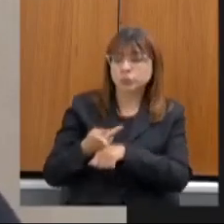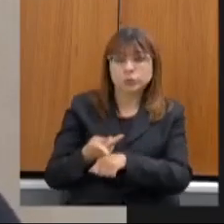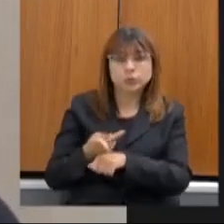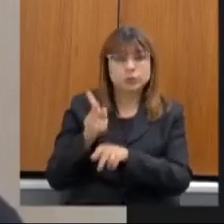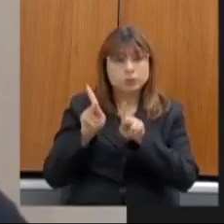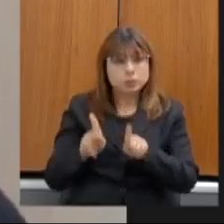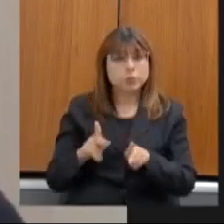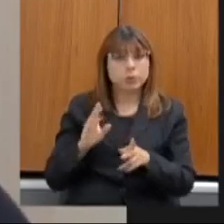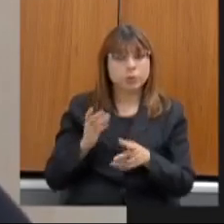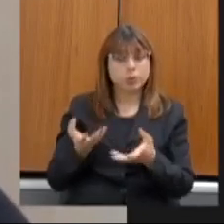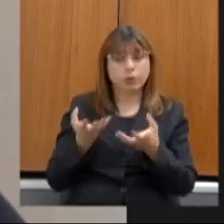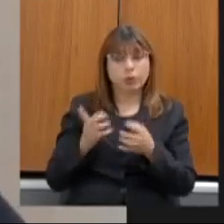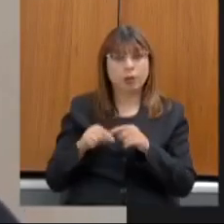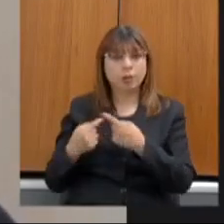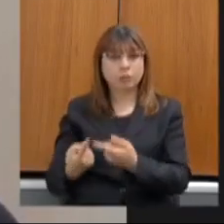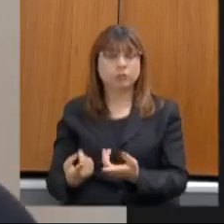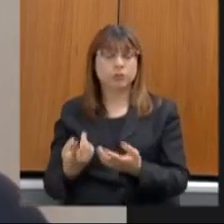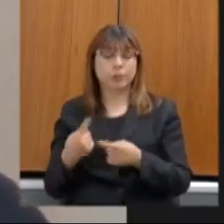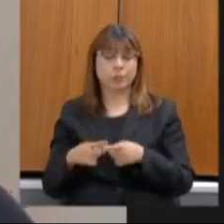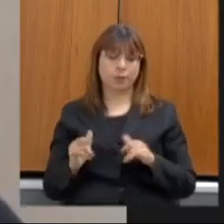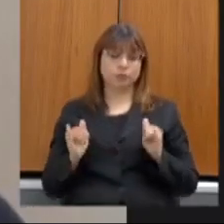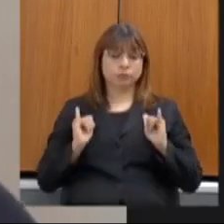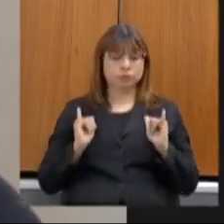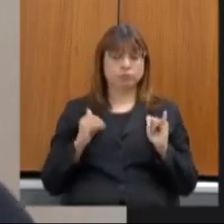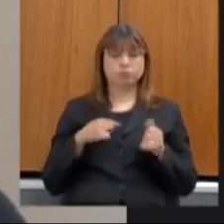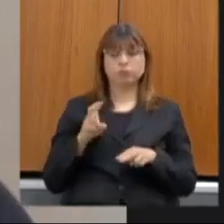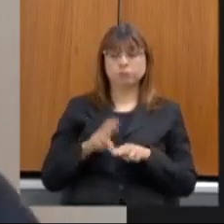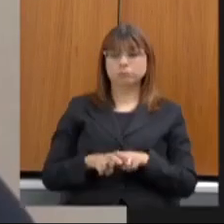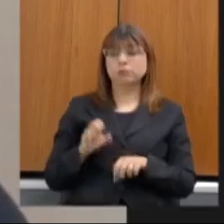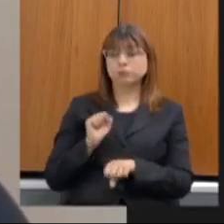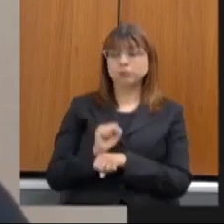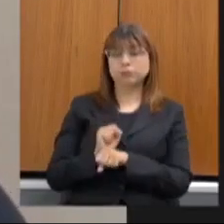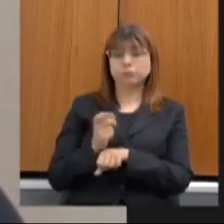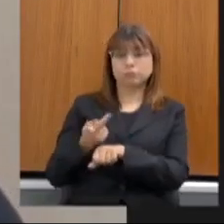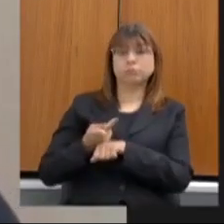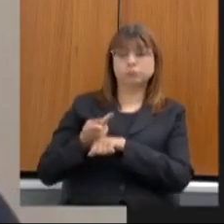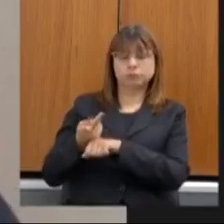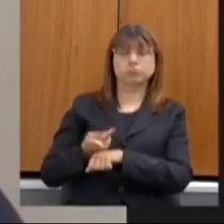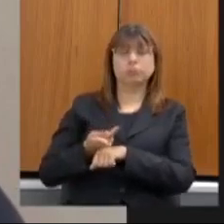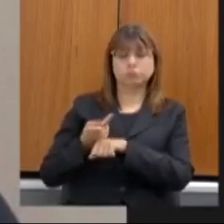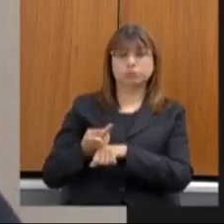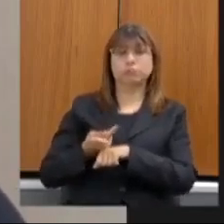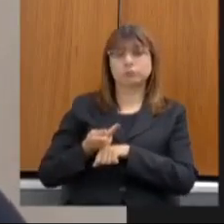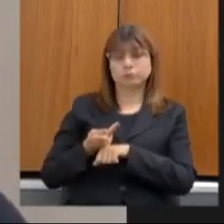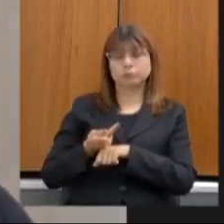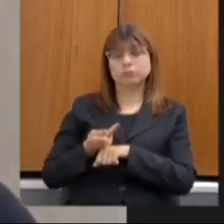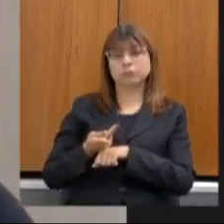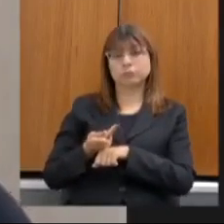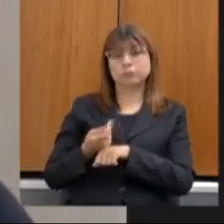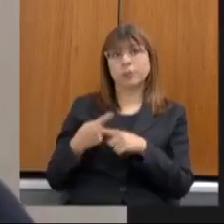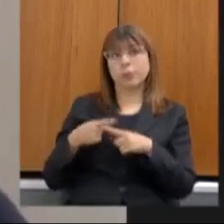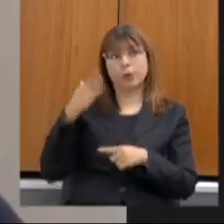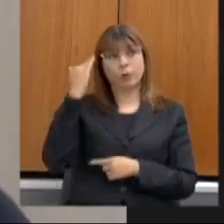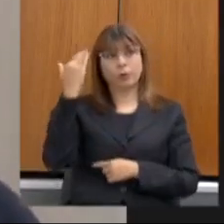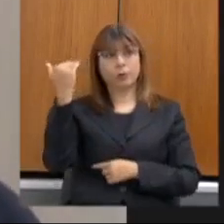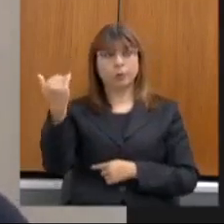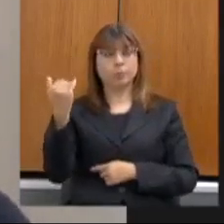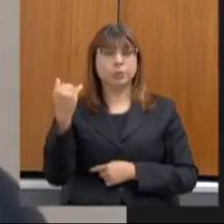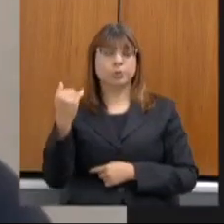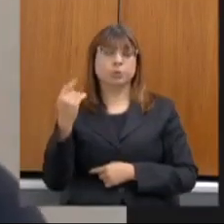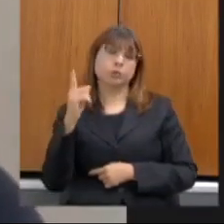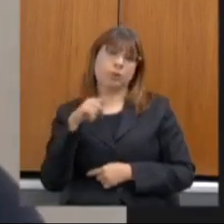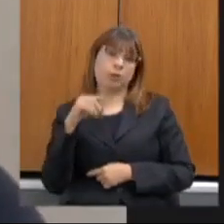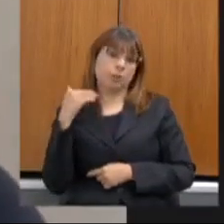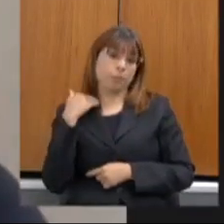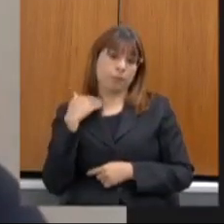O que é muito cômodo você ficar sentado na cadeira esperando para os clientes procuram bdmg que tem forma de ser um banco